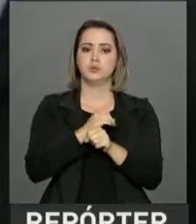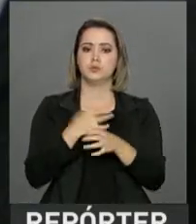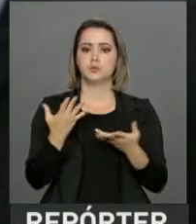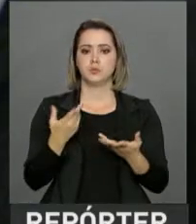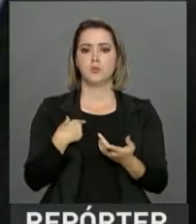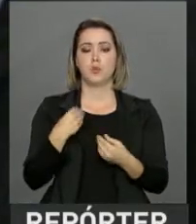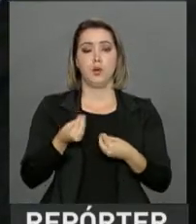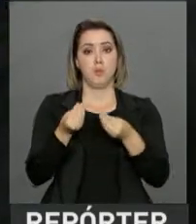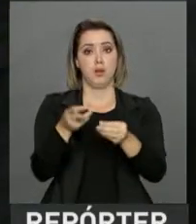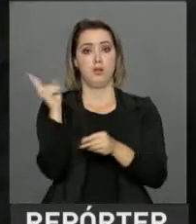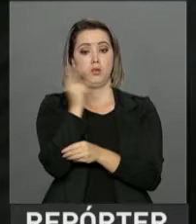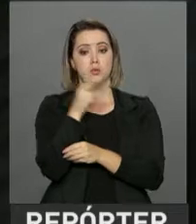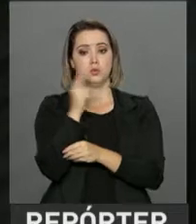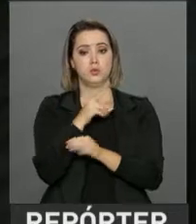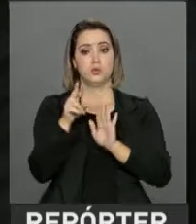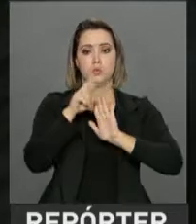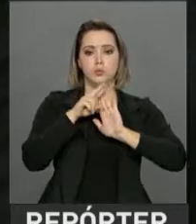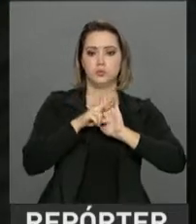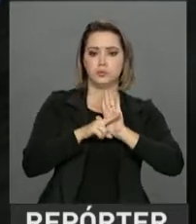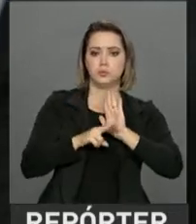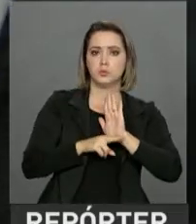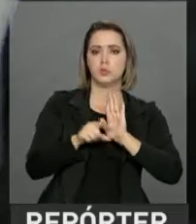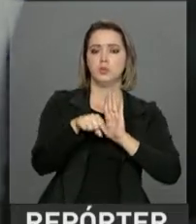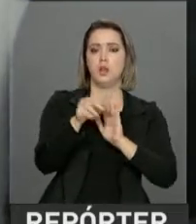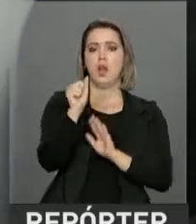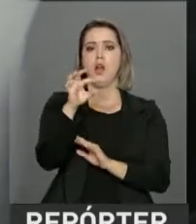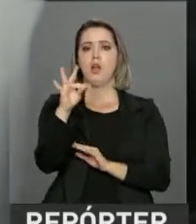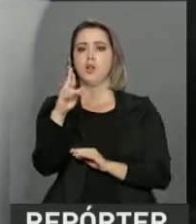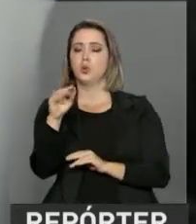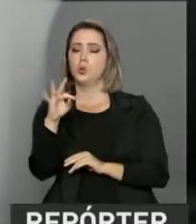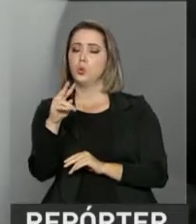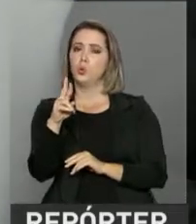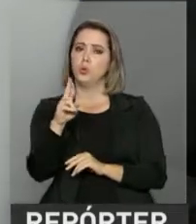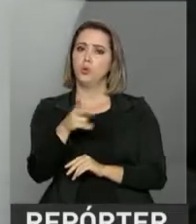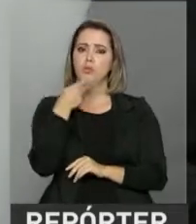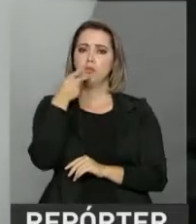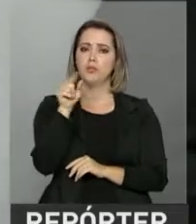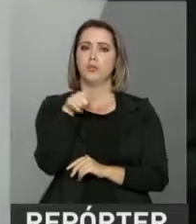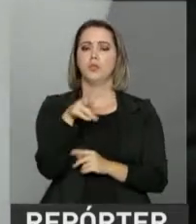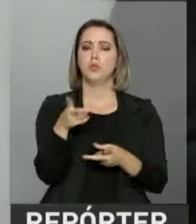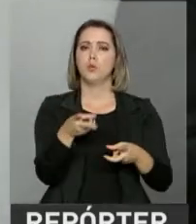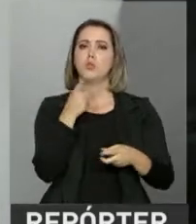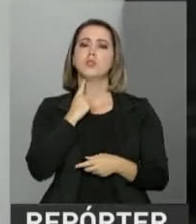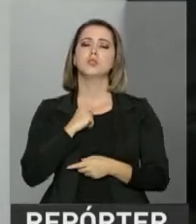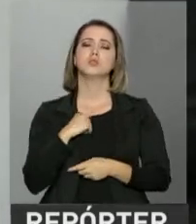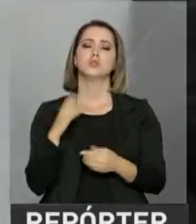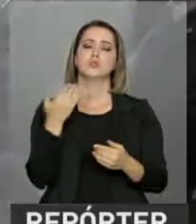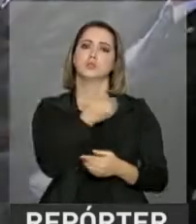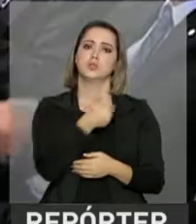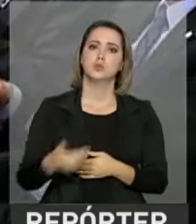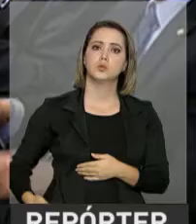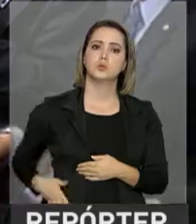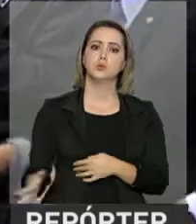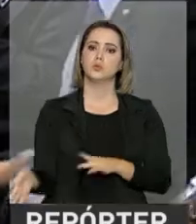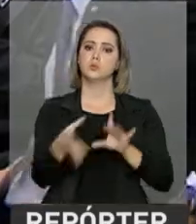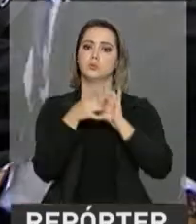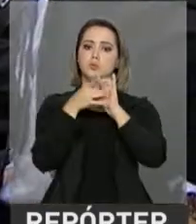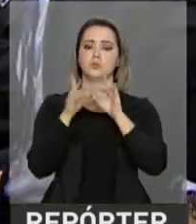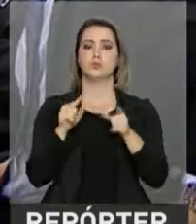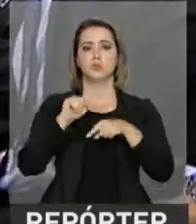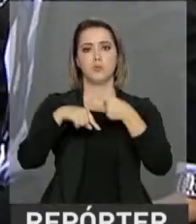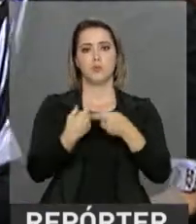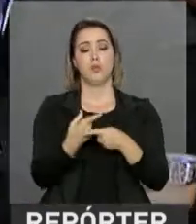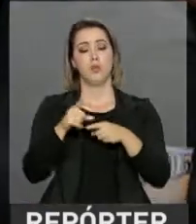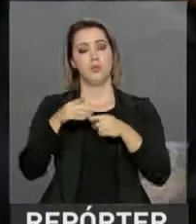dar rapidez ao processo, o relator da comissão, deputado Arthur Oliveira Maia, disse que a intenção do governo é alinhar as questões com o Senado antes que